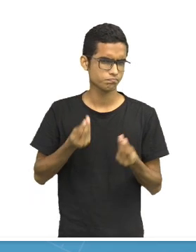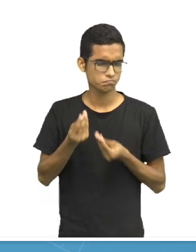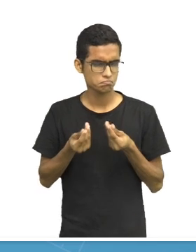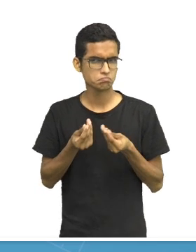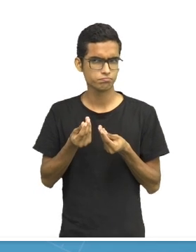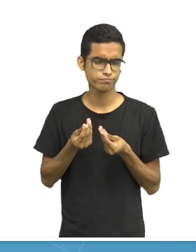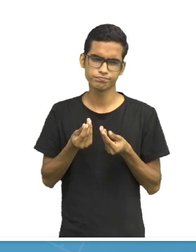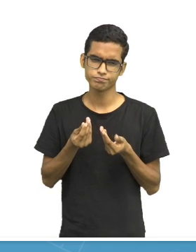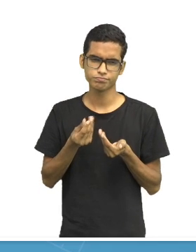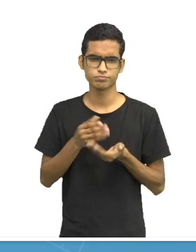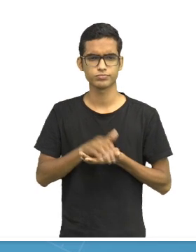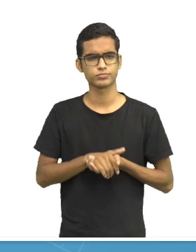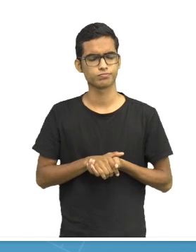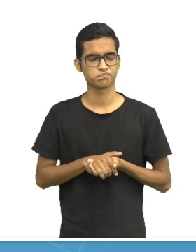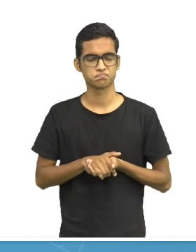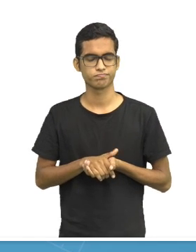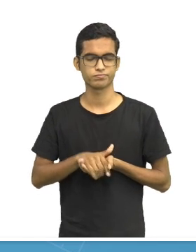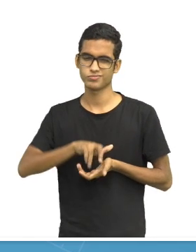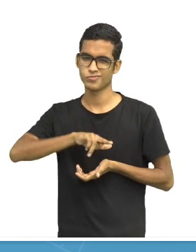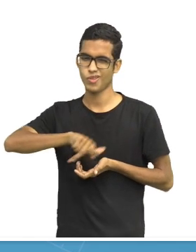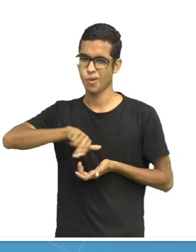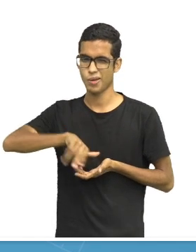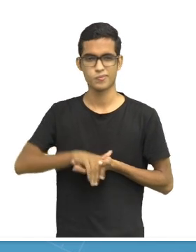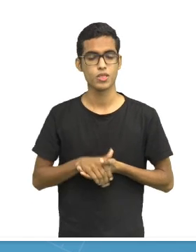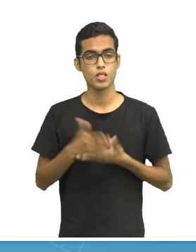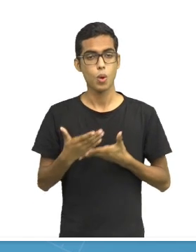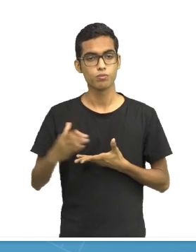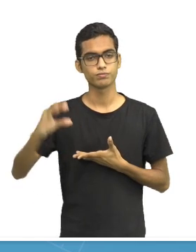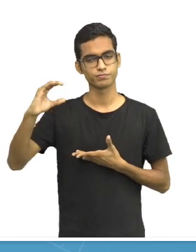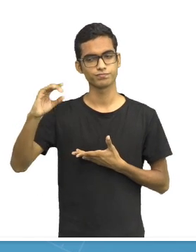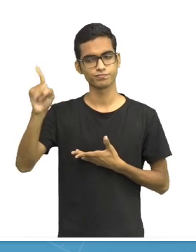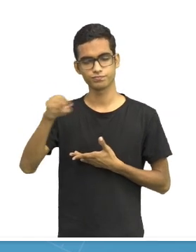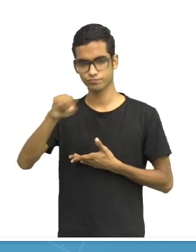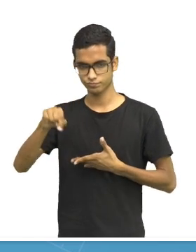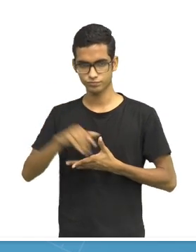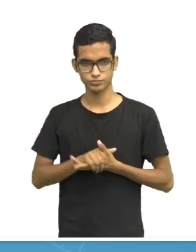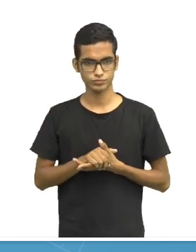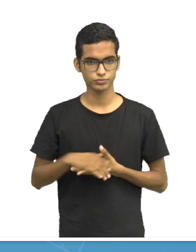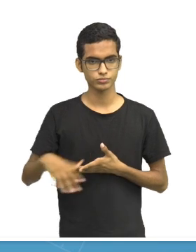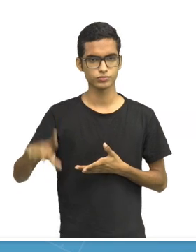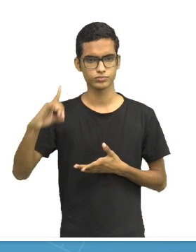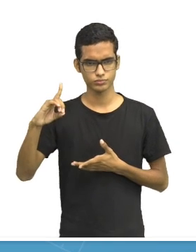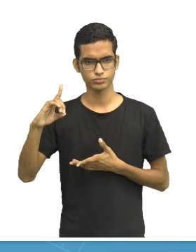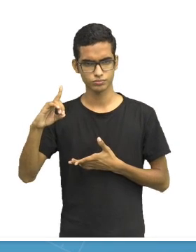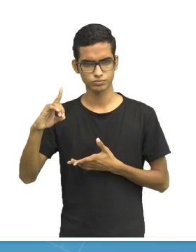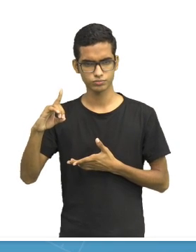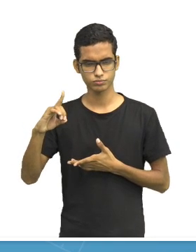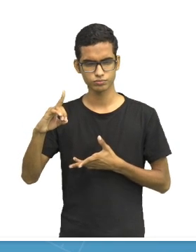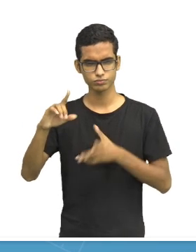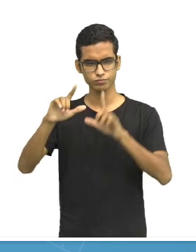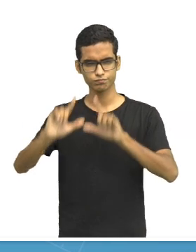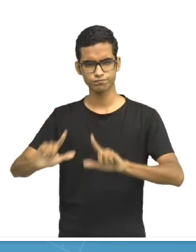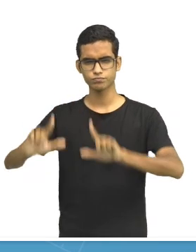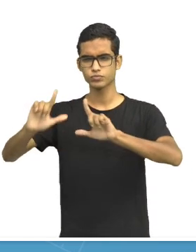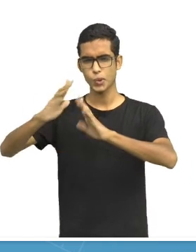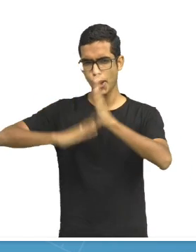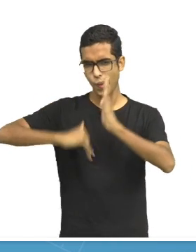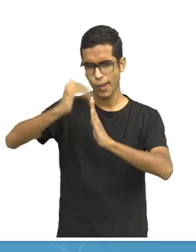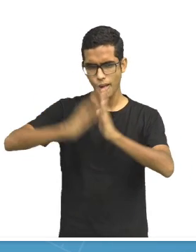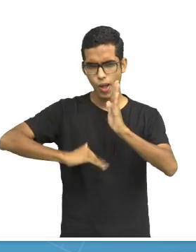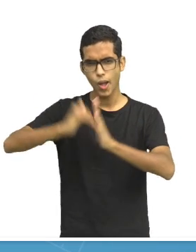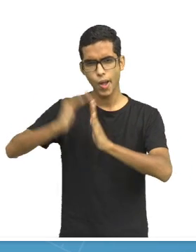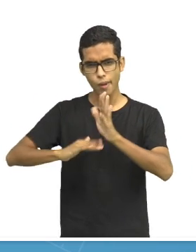representações cubistas? Não, né? Então a gente pode desconsiderar. Então a letra D, as obras desse movimento